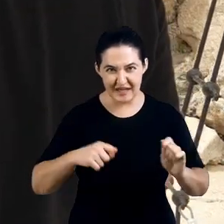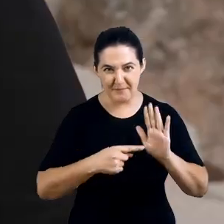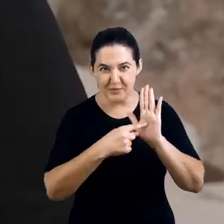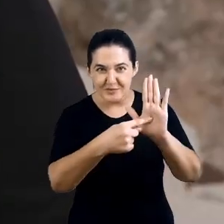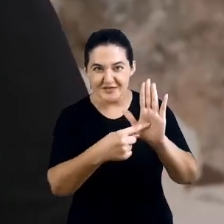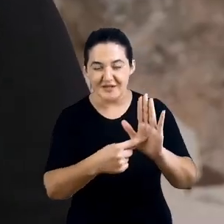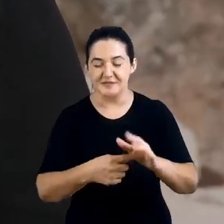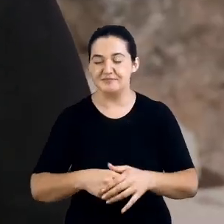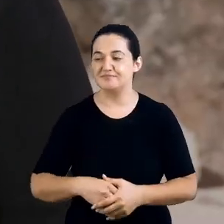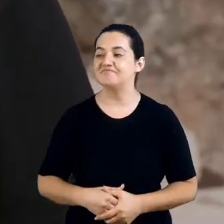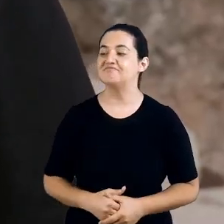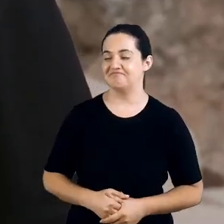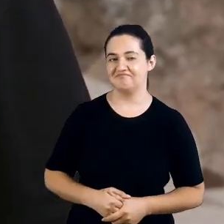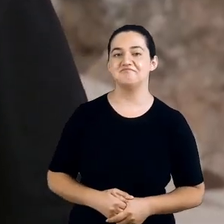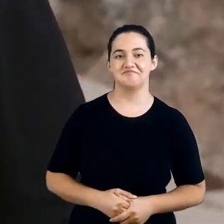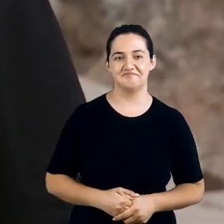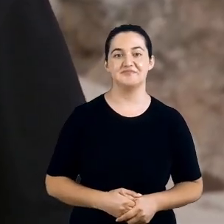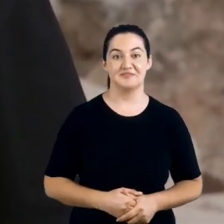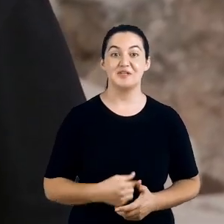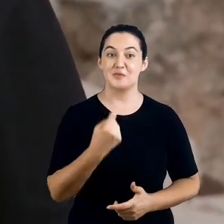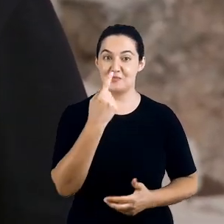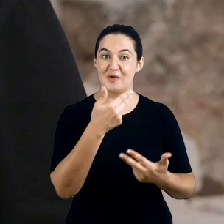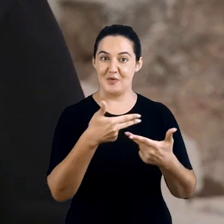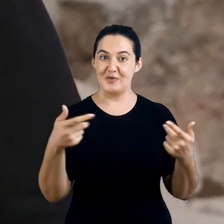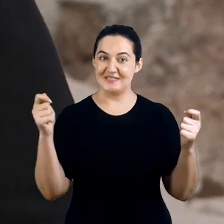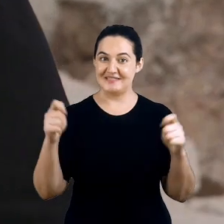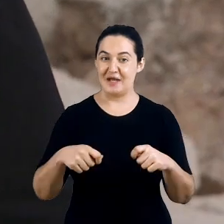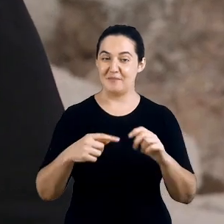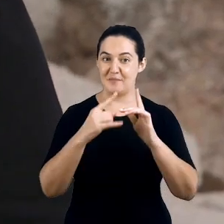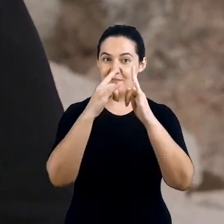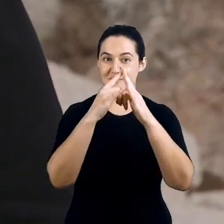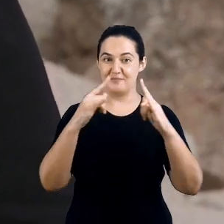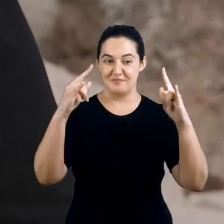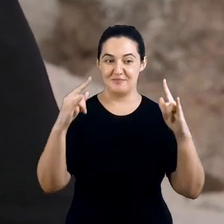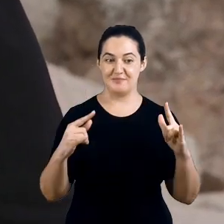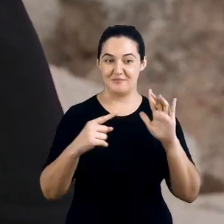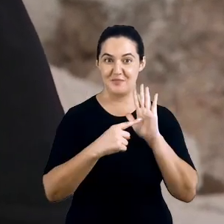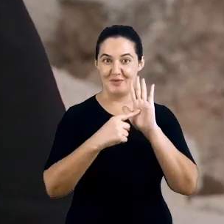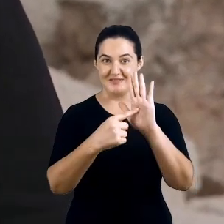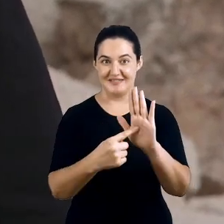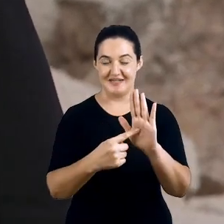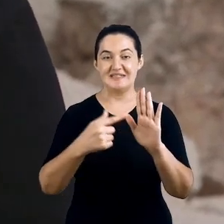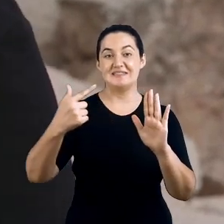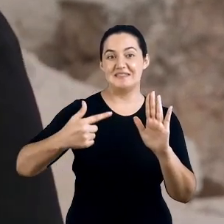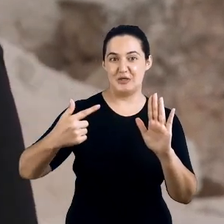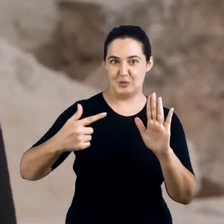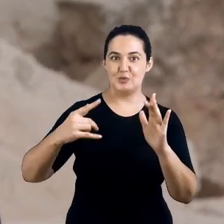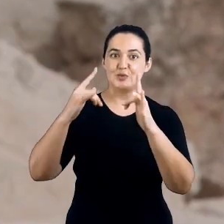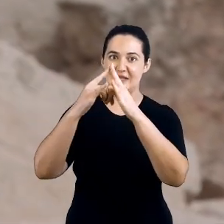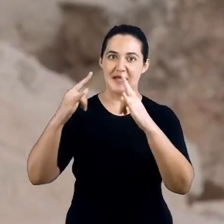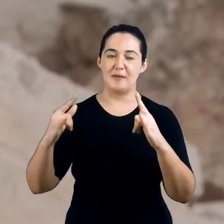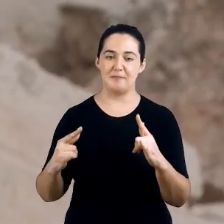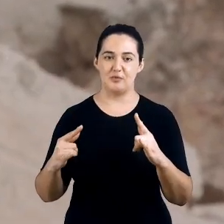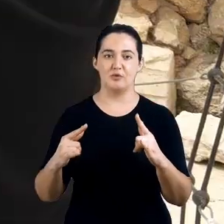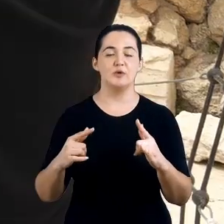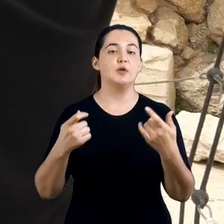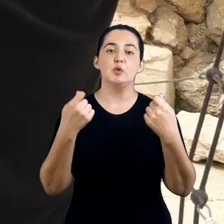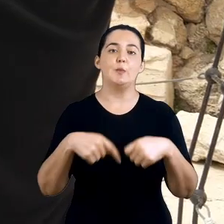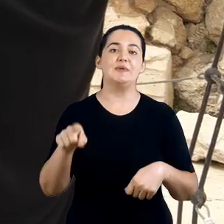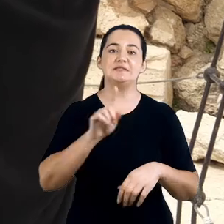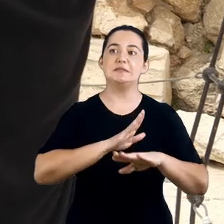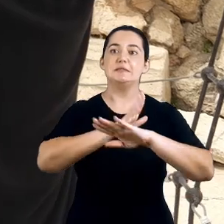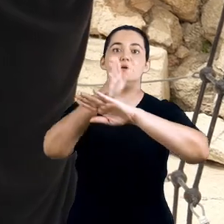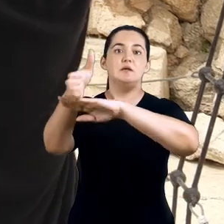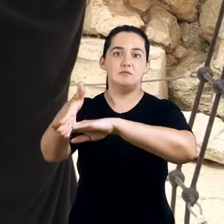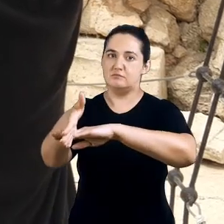aqui? Bem, algo que posso mostrar a partir do tempo real do segundo período do templo. E na verdade, não é necessário